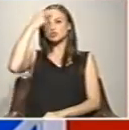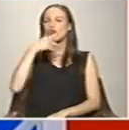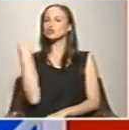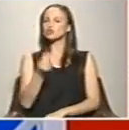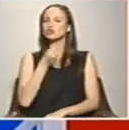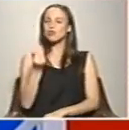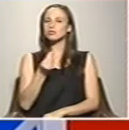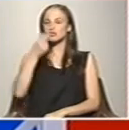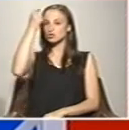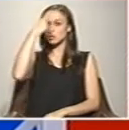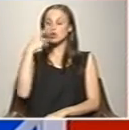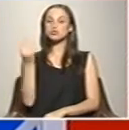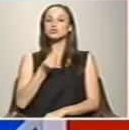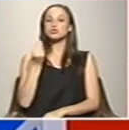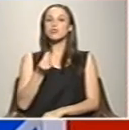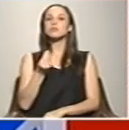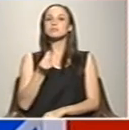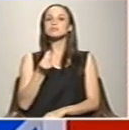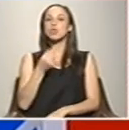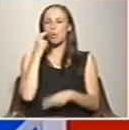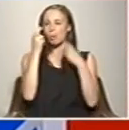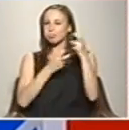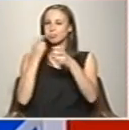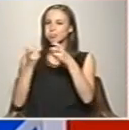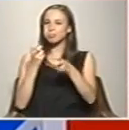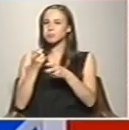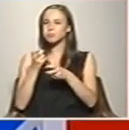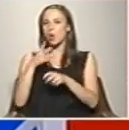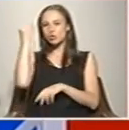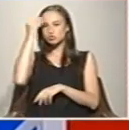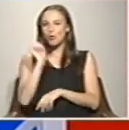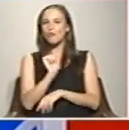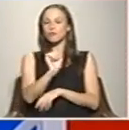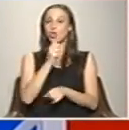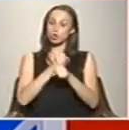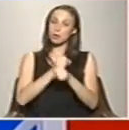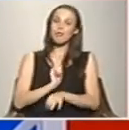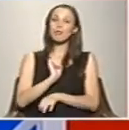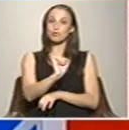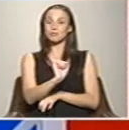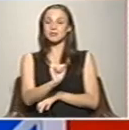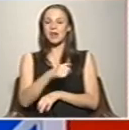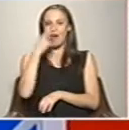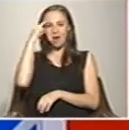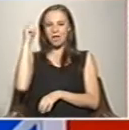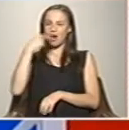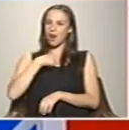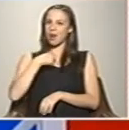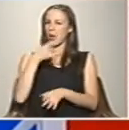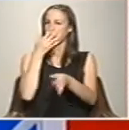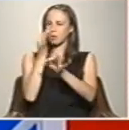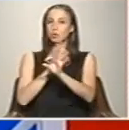novos, histórias de jovens, jovens que estão à procura do seu caminho, à procura do seu emprego e que têm ideias muitas vezes